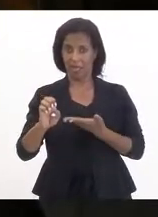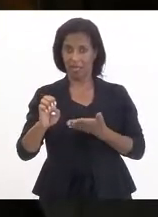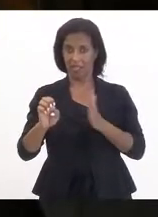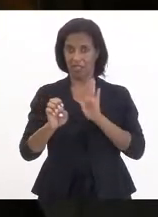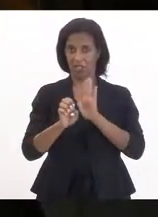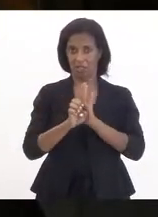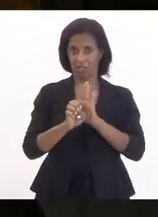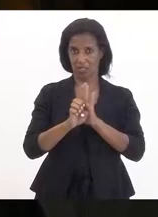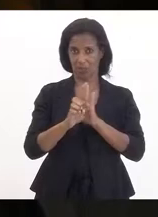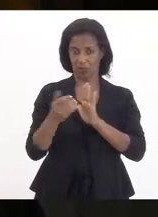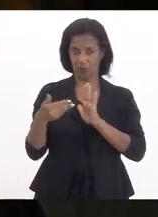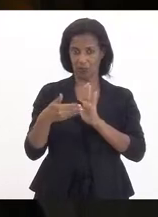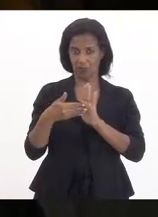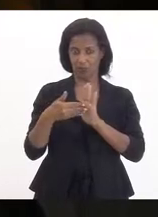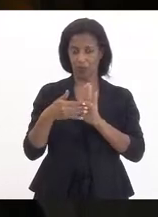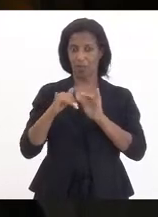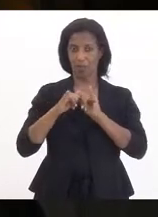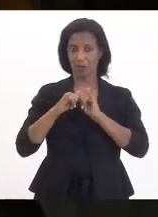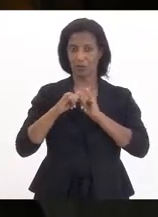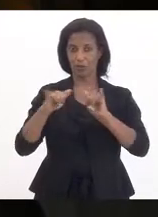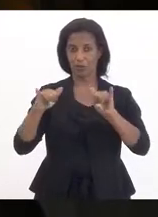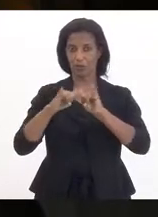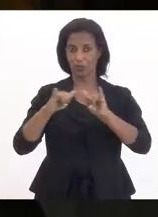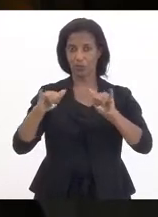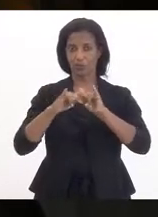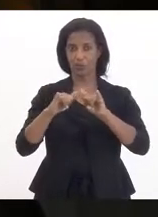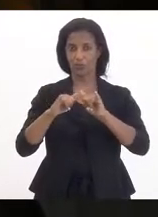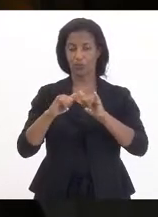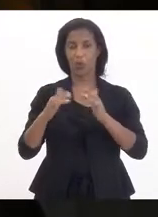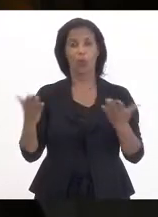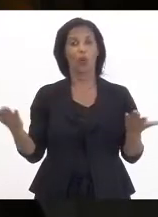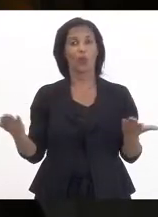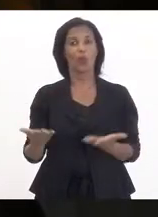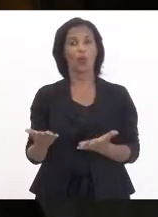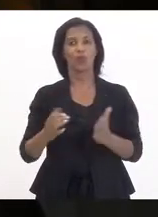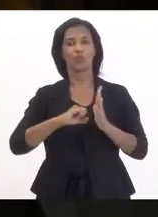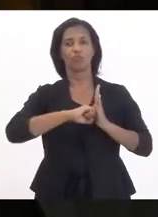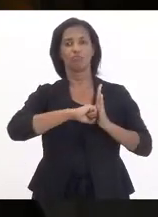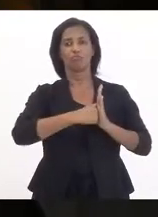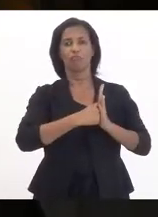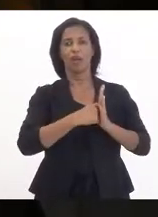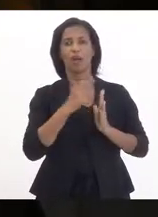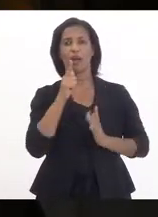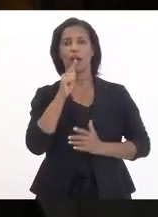estatal anunciou que ia fechar a água do sistema Guandu.